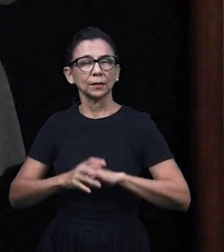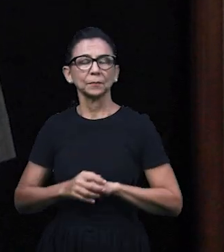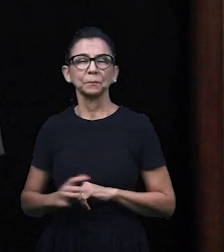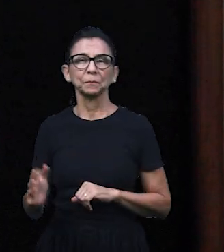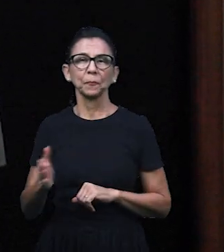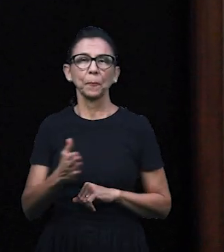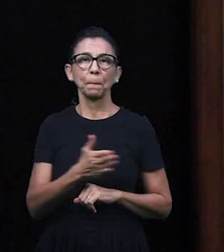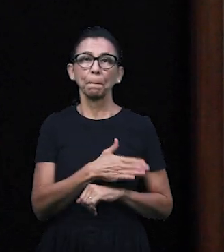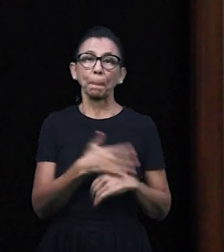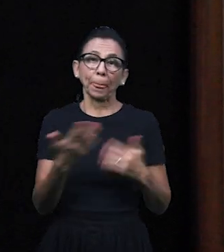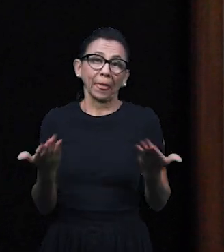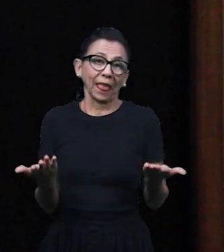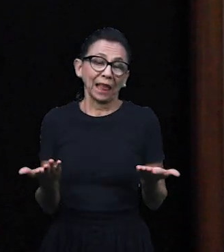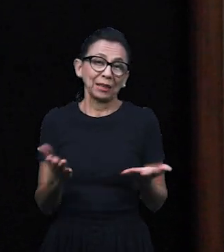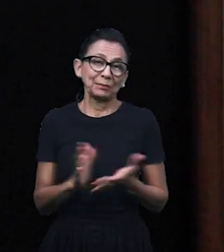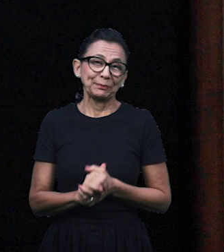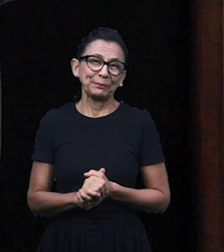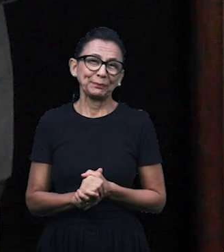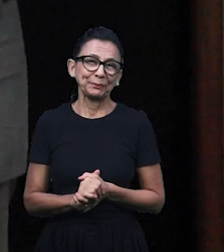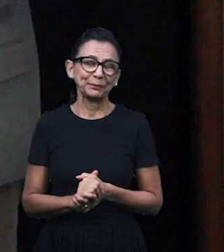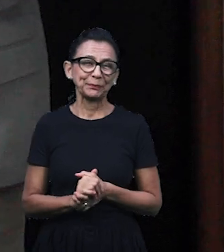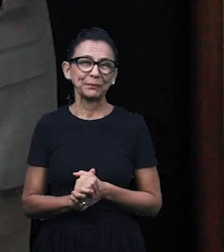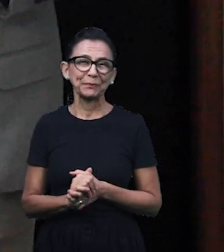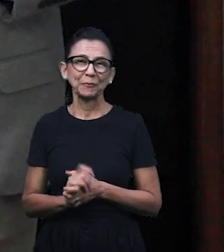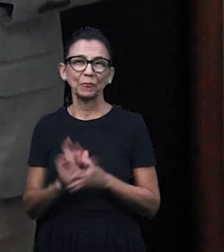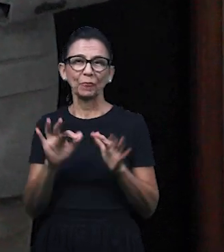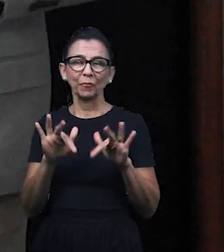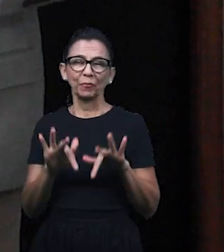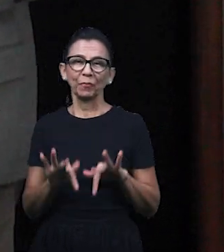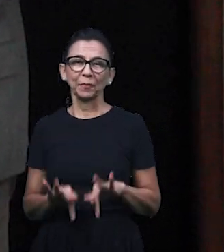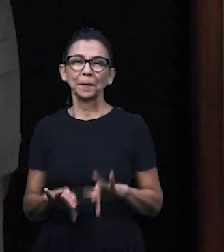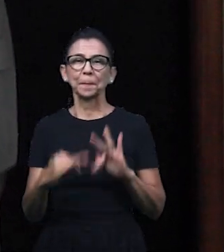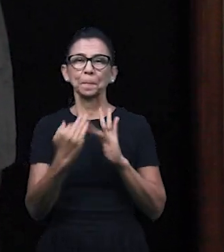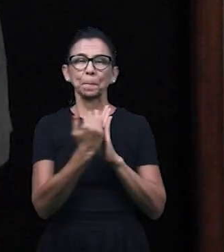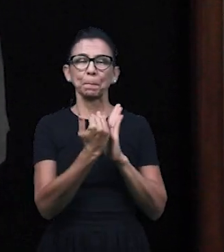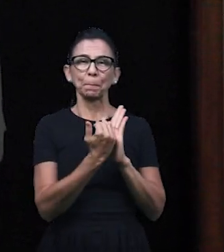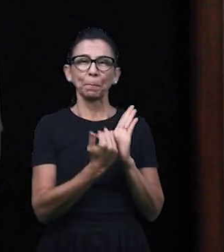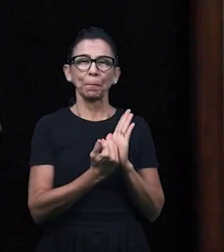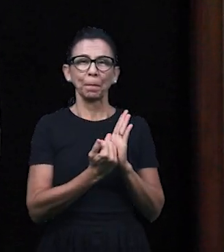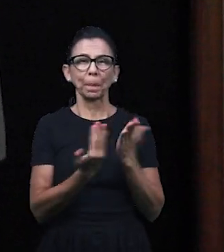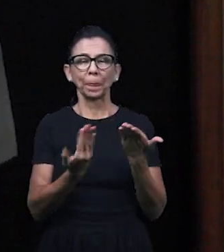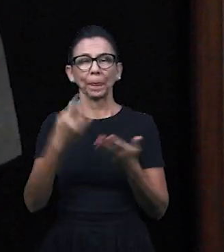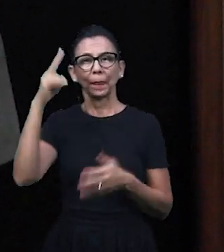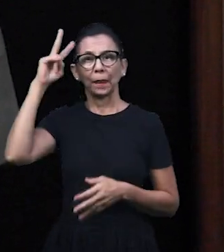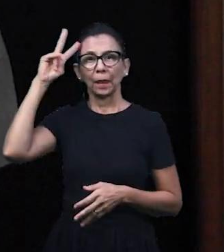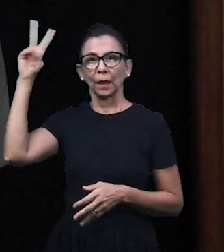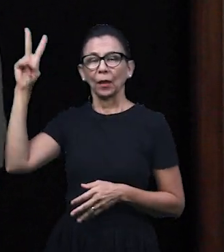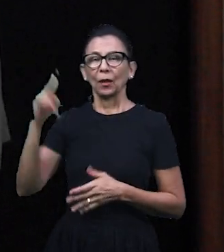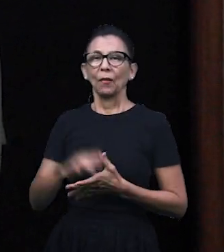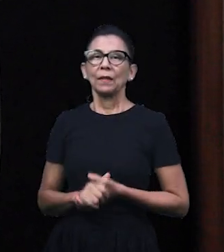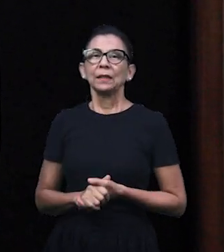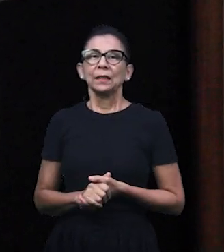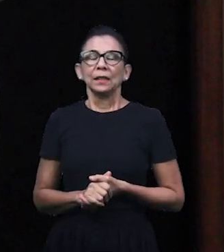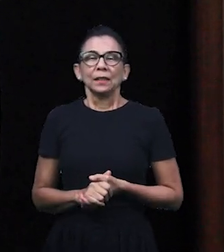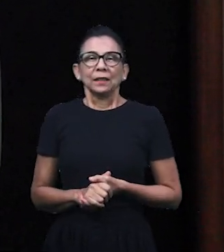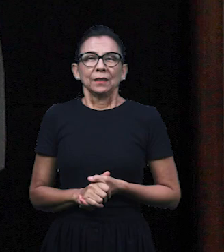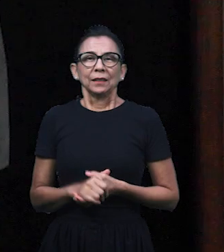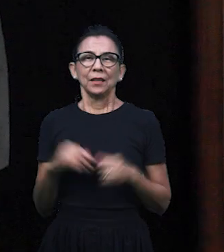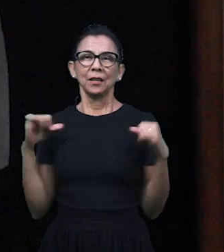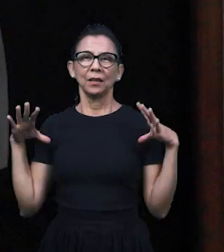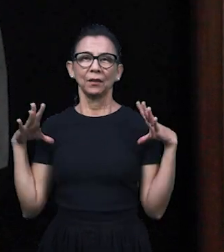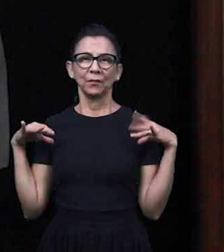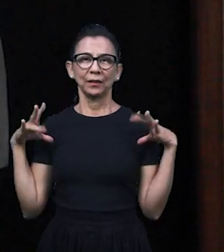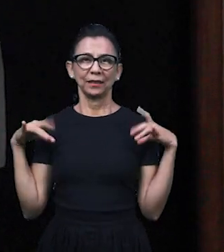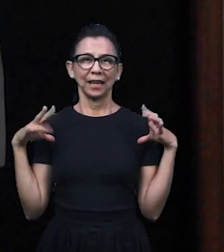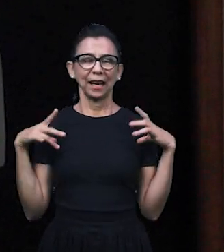maravilhosa. Pois é, assim a gente chega ao final desta edição do Manaim News, desta segunda-feira que é feriado aqui em Vila Velha,